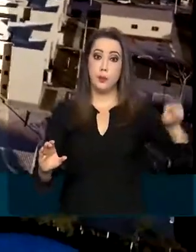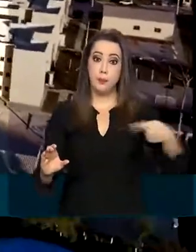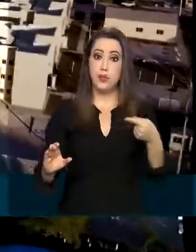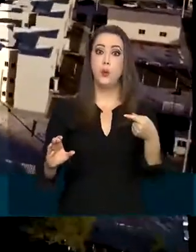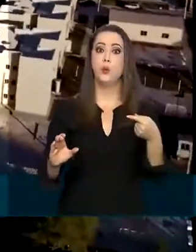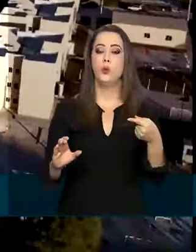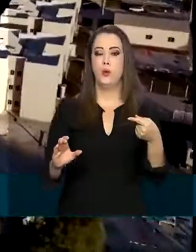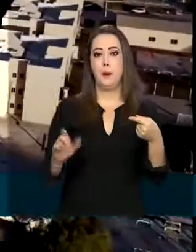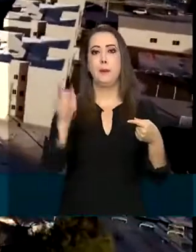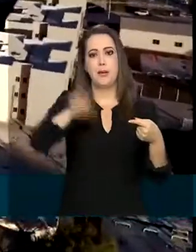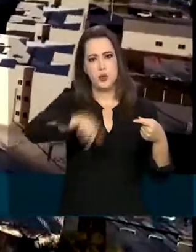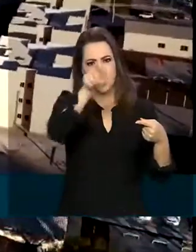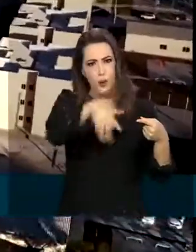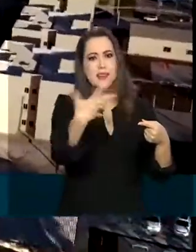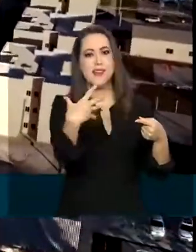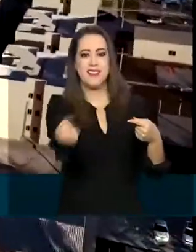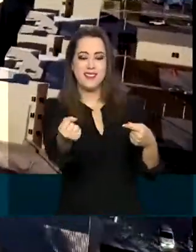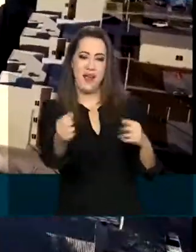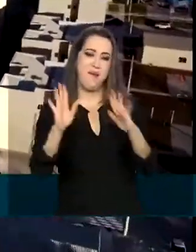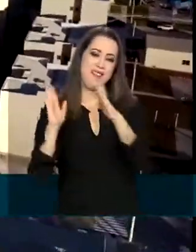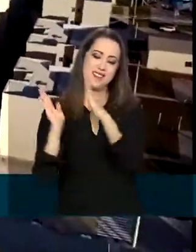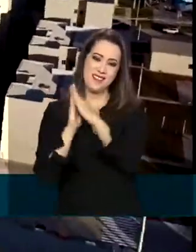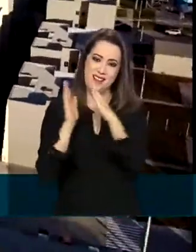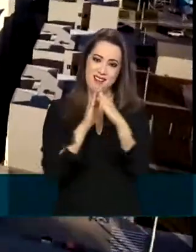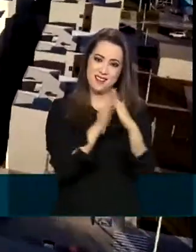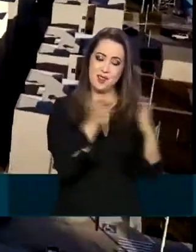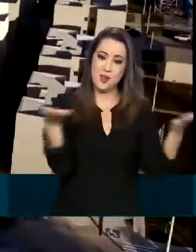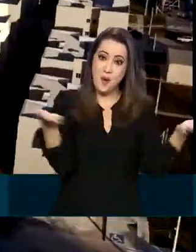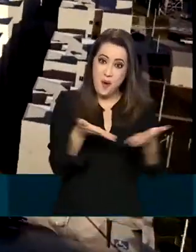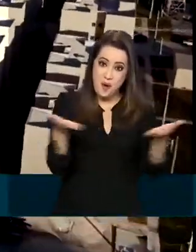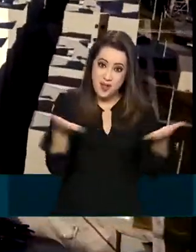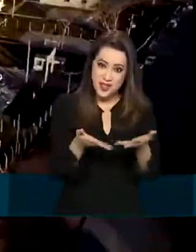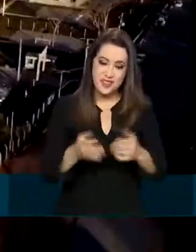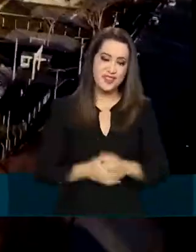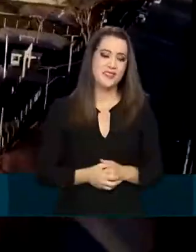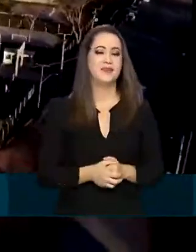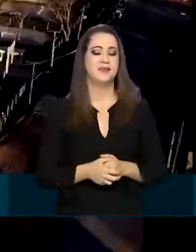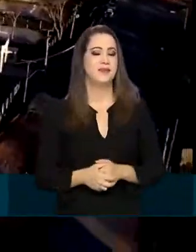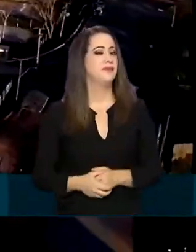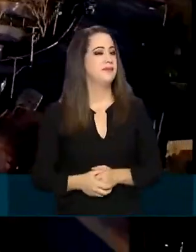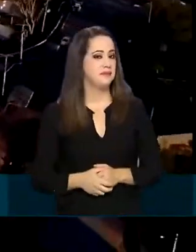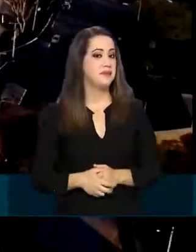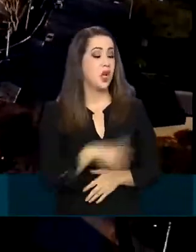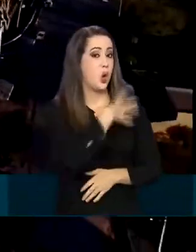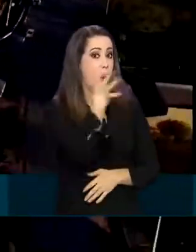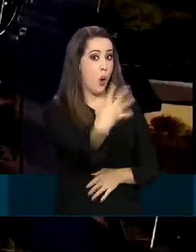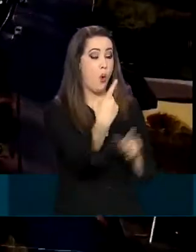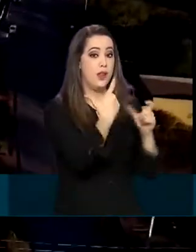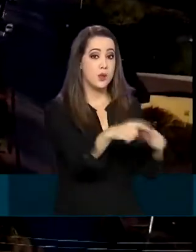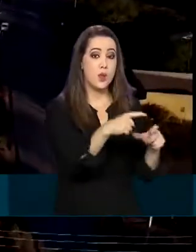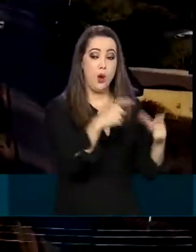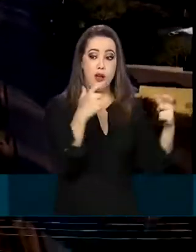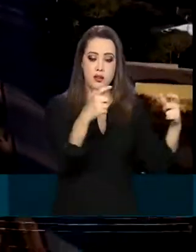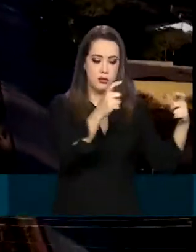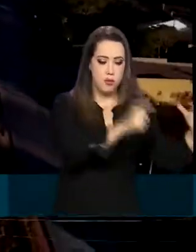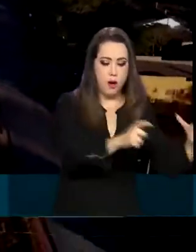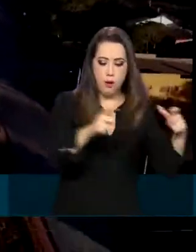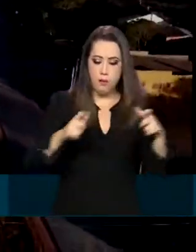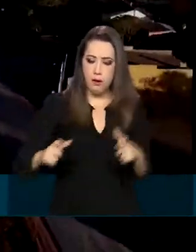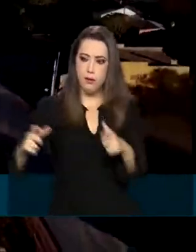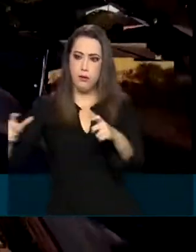4.600 pessoas que serão contempladas com essas novas residências. São 4 conjuntos habitacionais ao